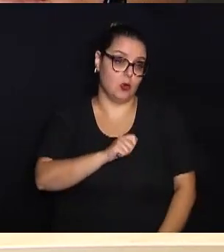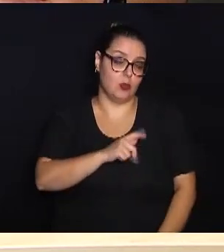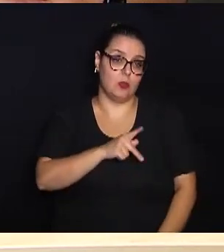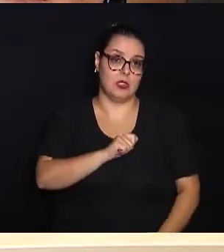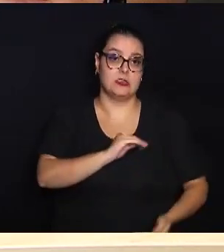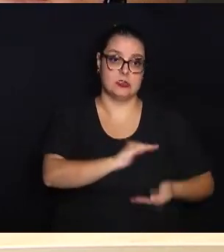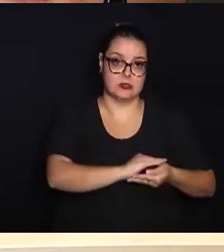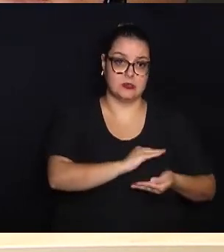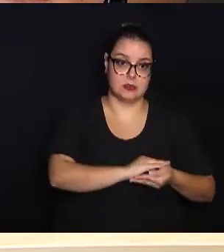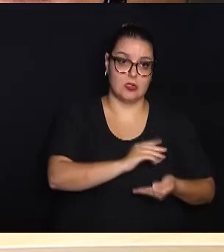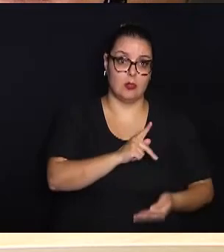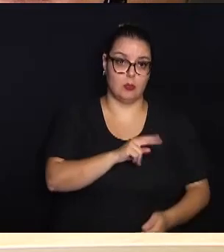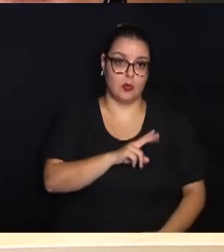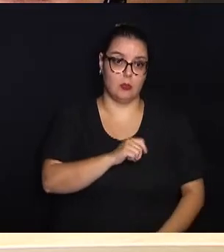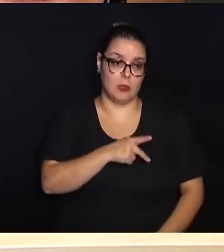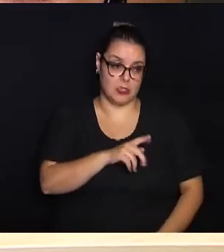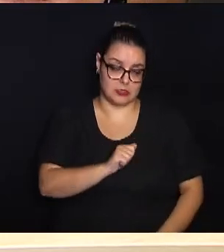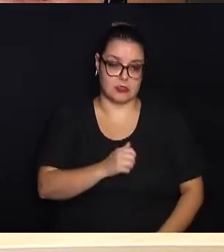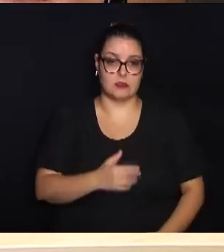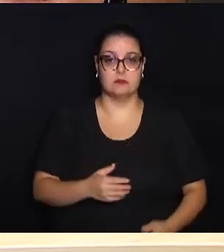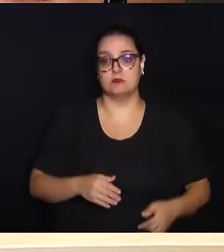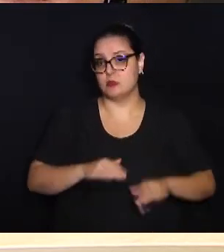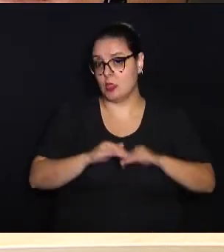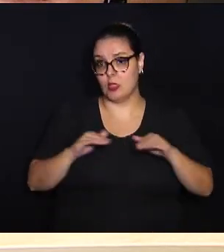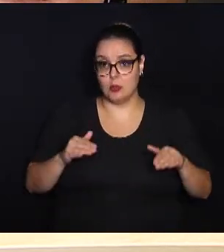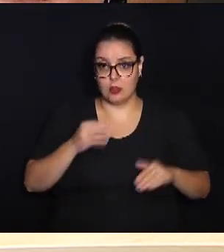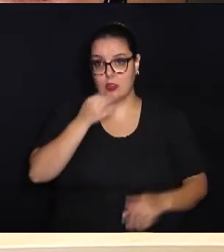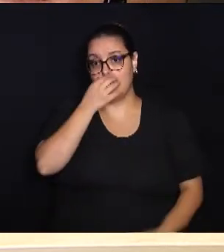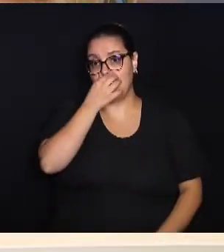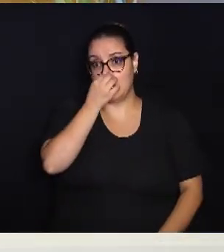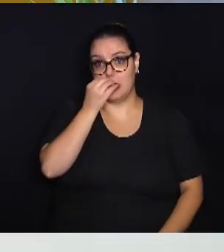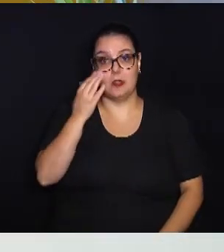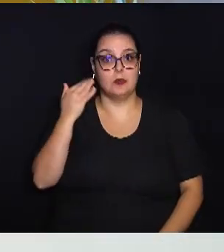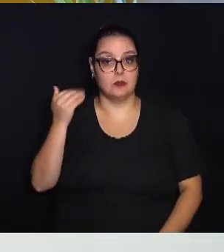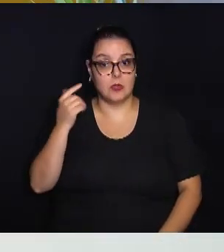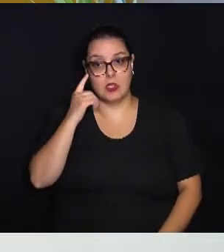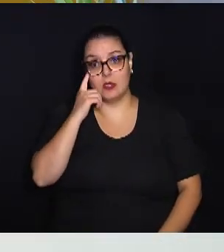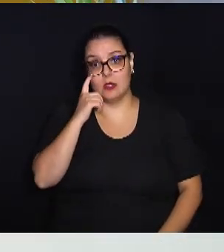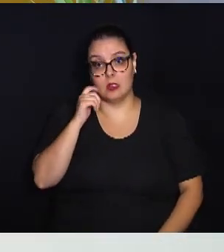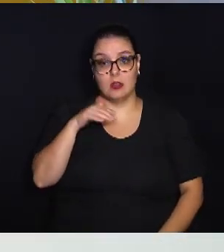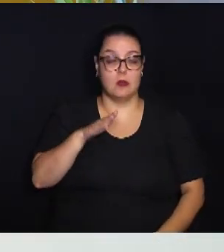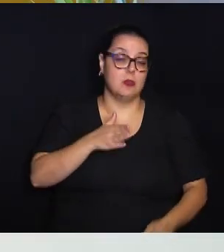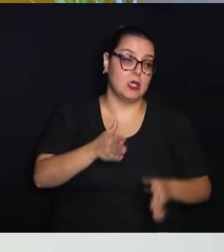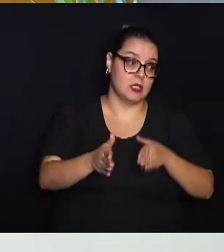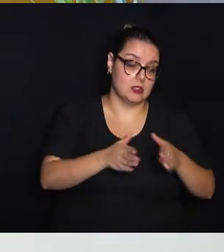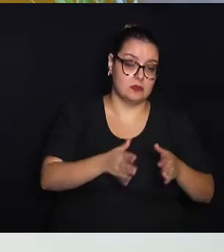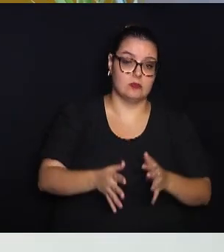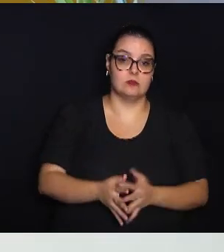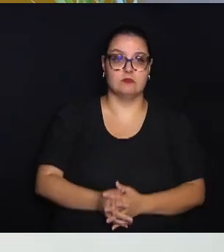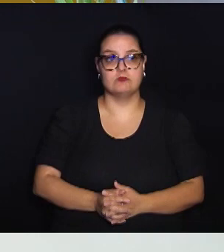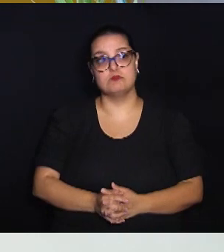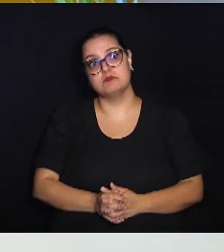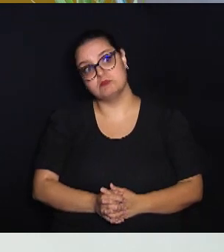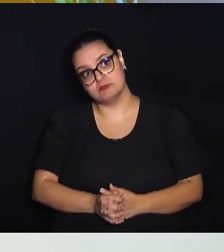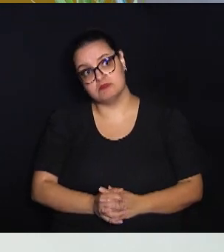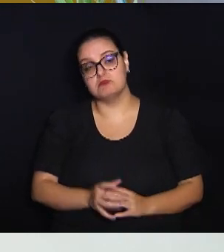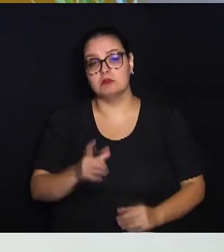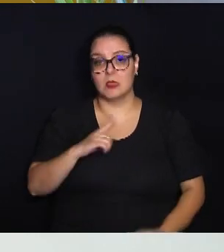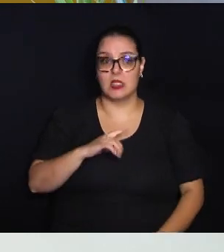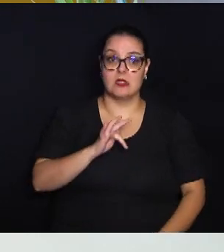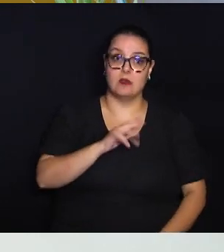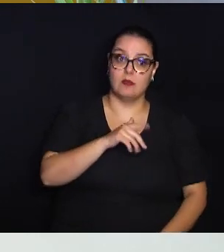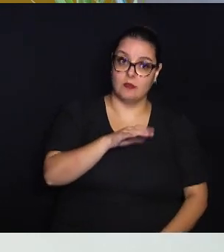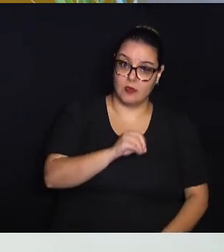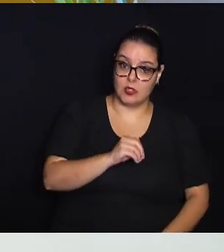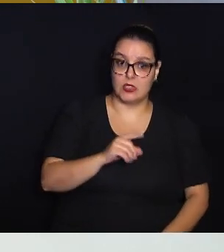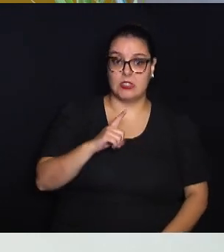Poupança. Ela traz uma estabilidade, ela é extremamente popular, ela é mais acessível, mas você tem